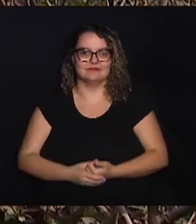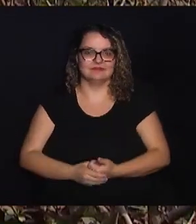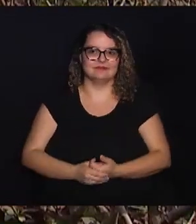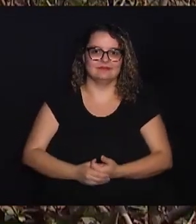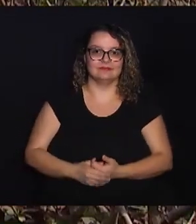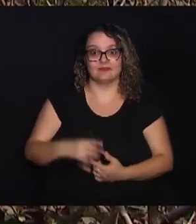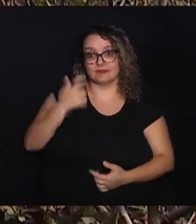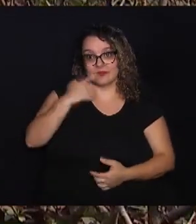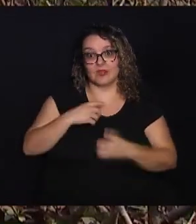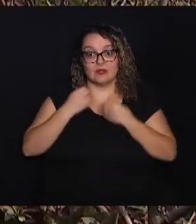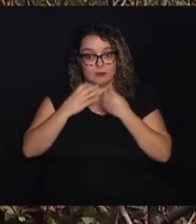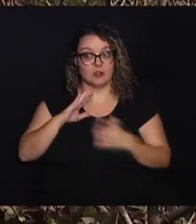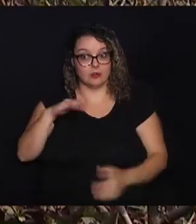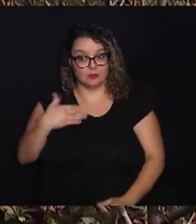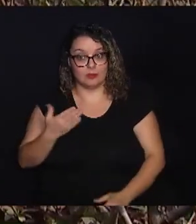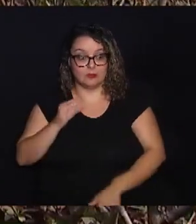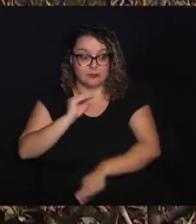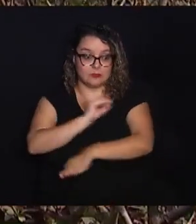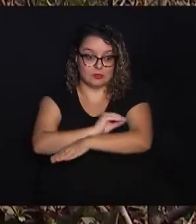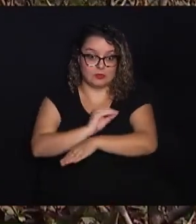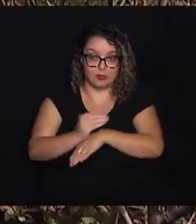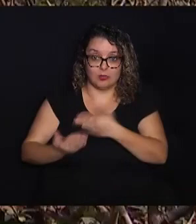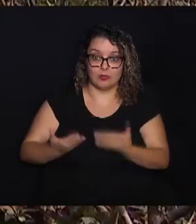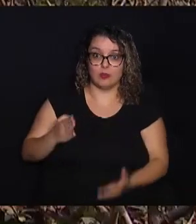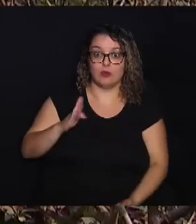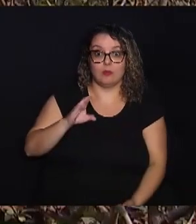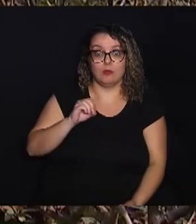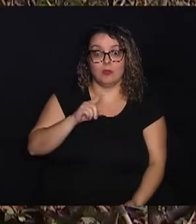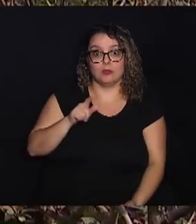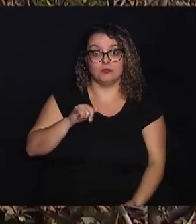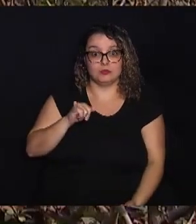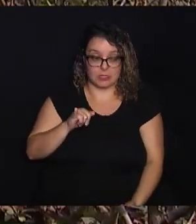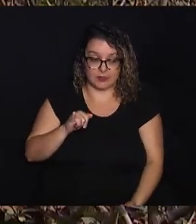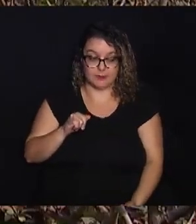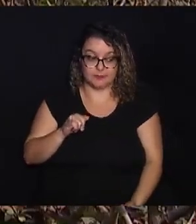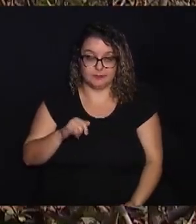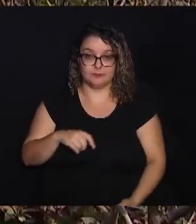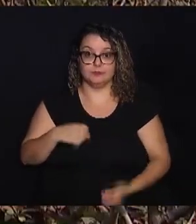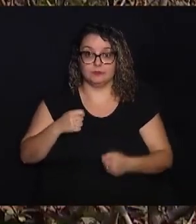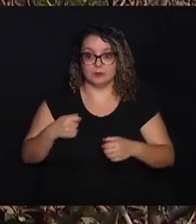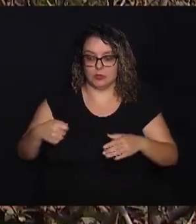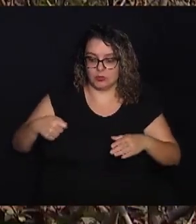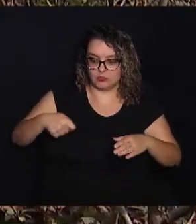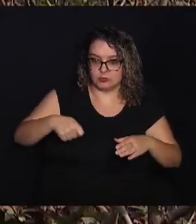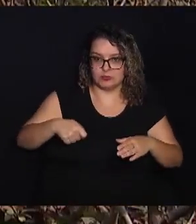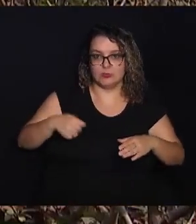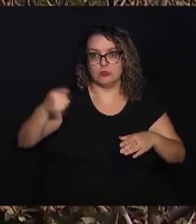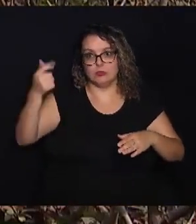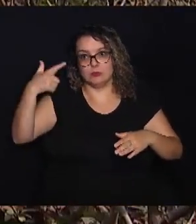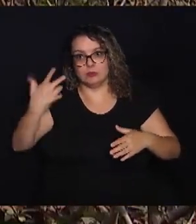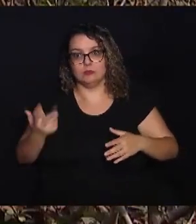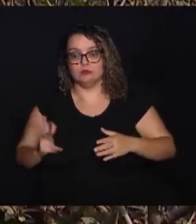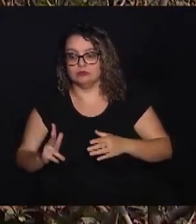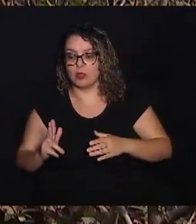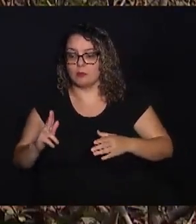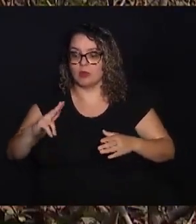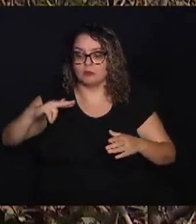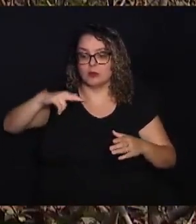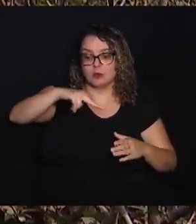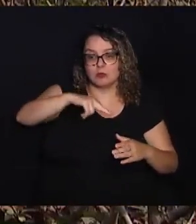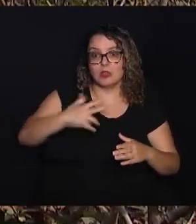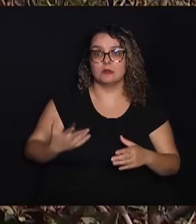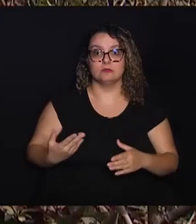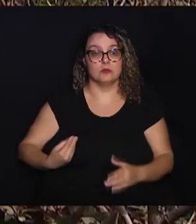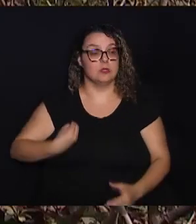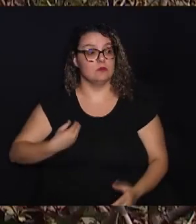bem. Porque quando você está cuidando de um bonsai, posso ser interessante, você precisa estar aqui regando, sol, podando, você está vivendo o